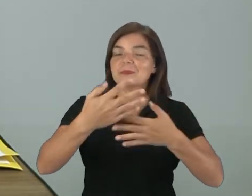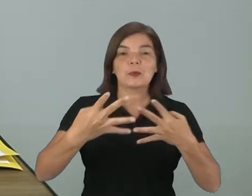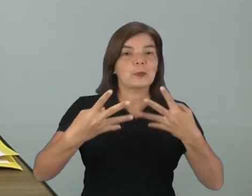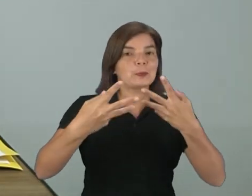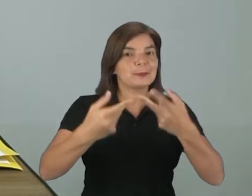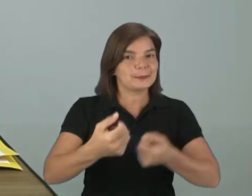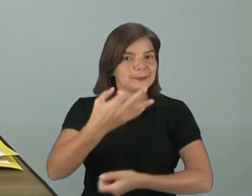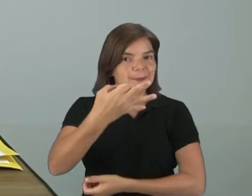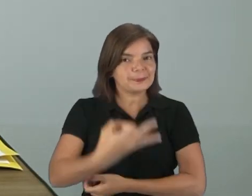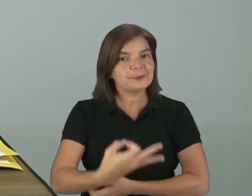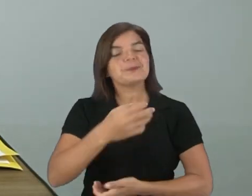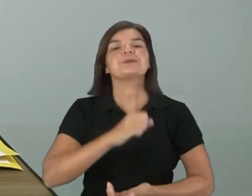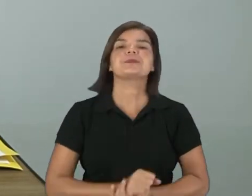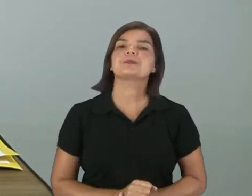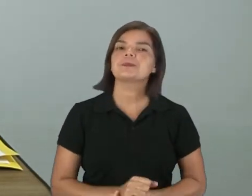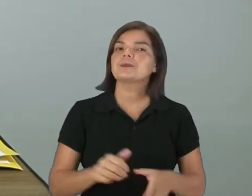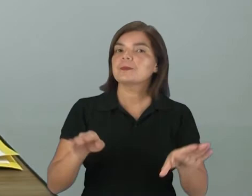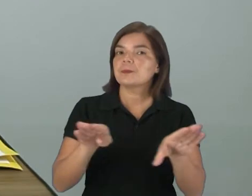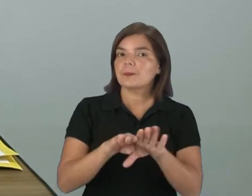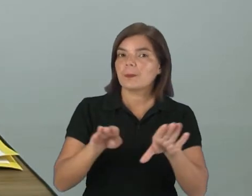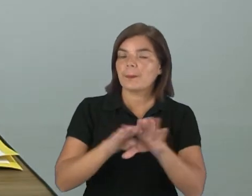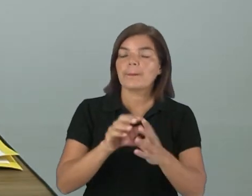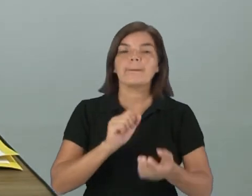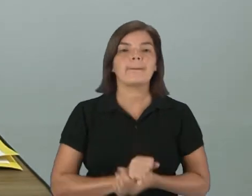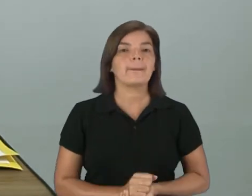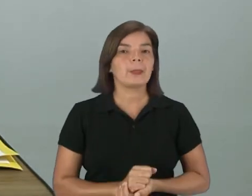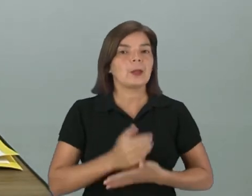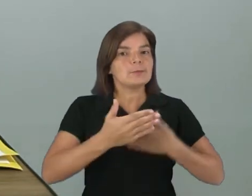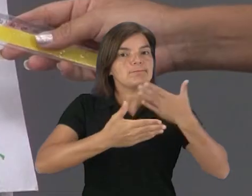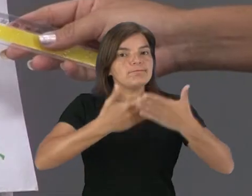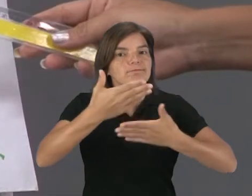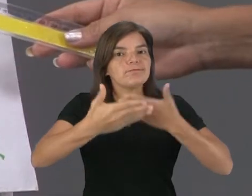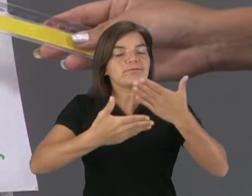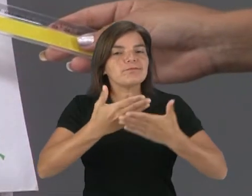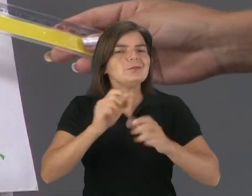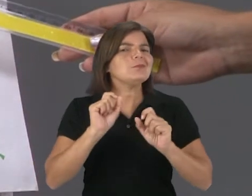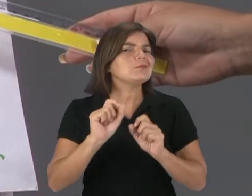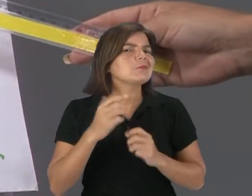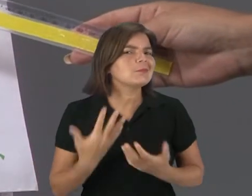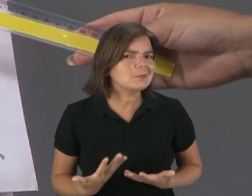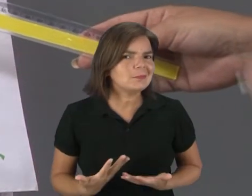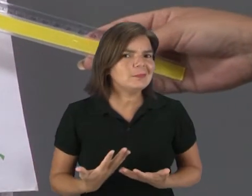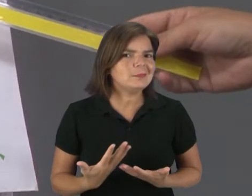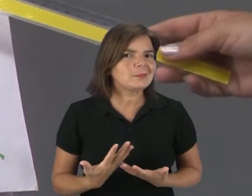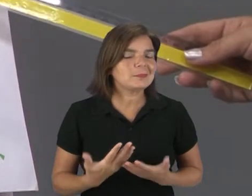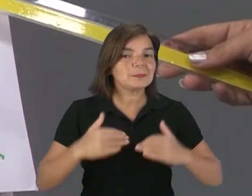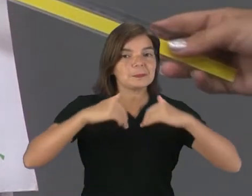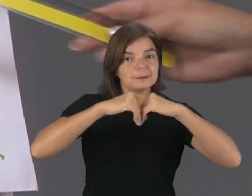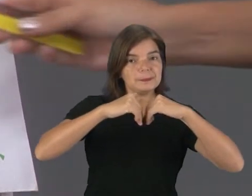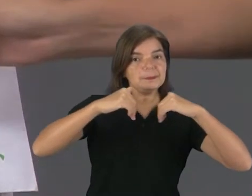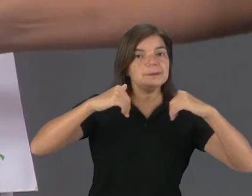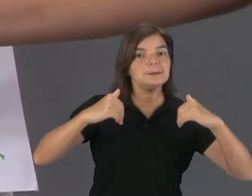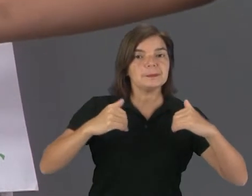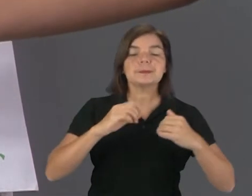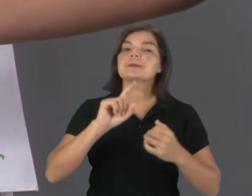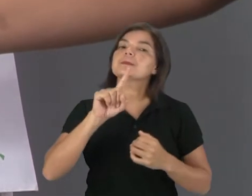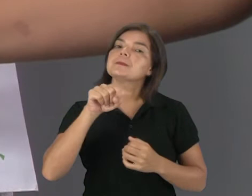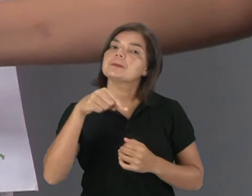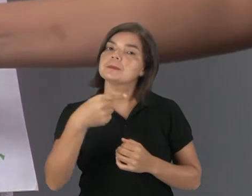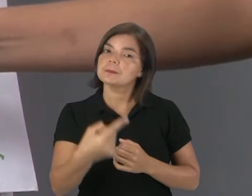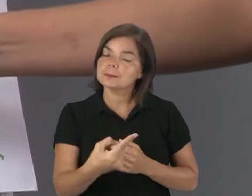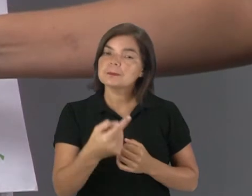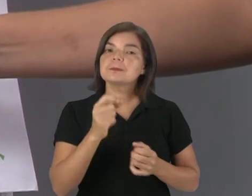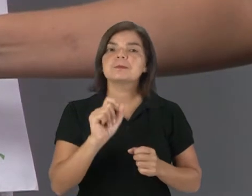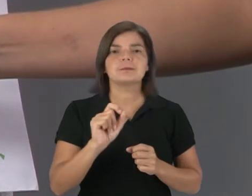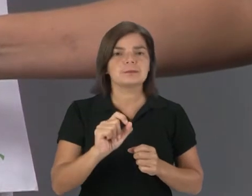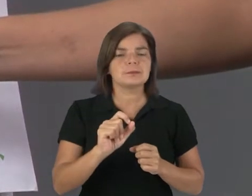processo, certo? Ele vai passar pelo processo de quê? Eles são separados, depois ocorre o processo